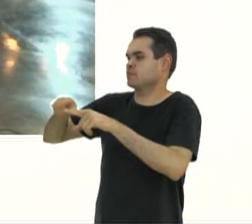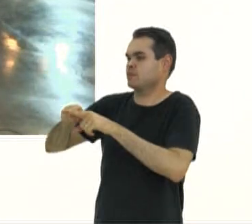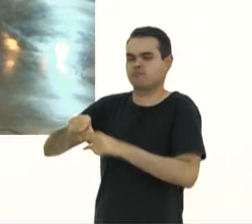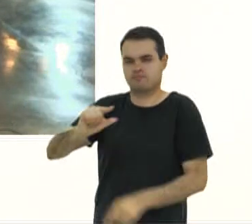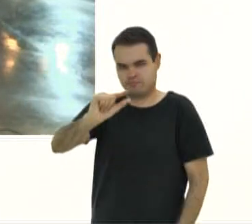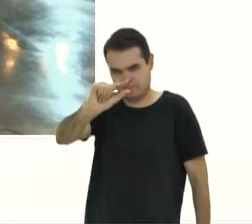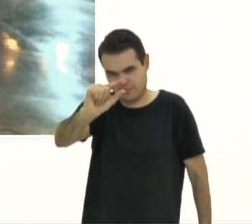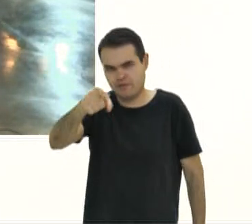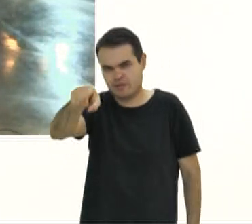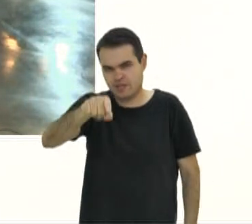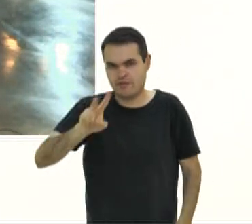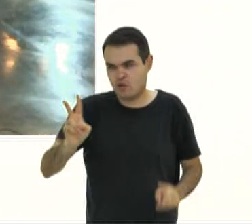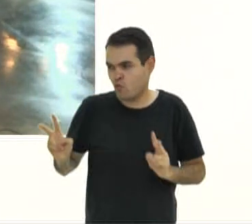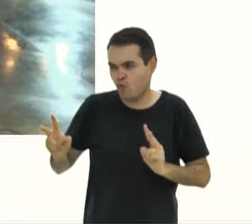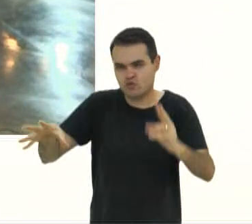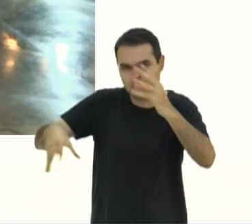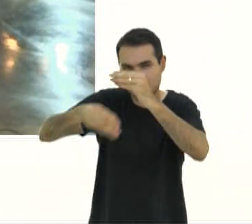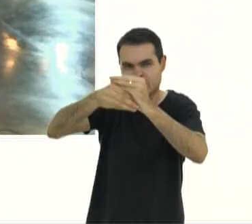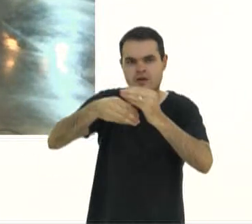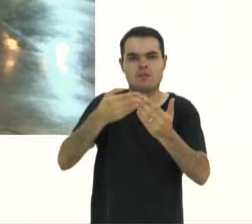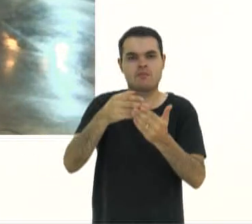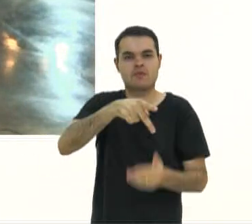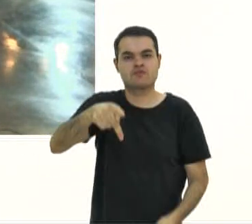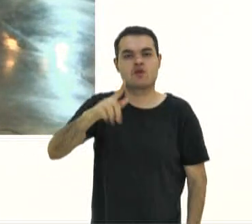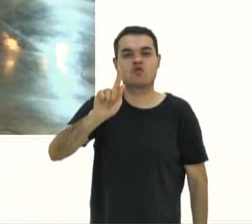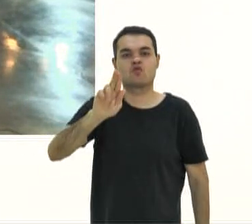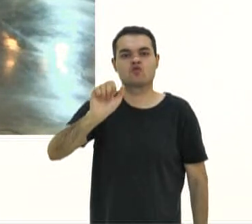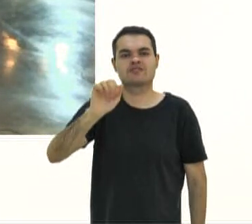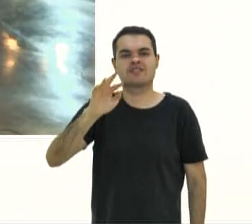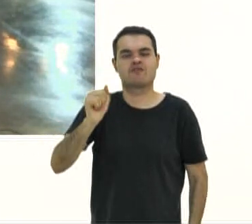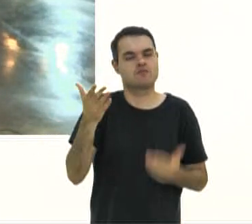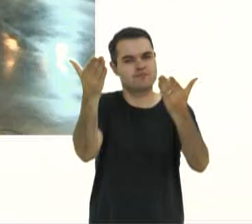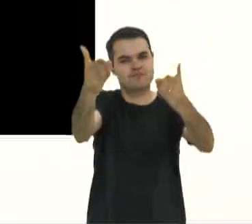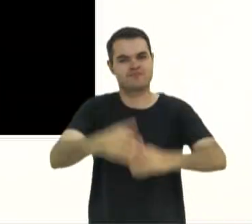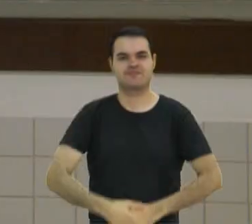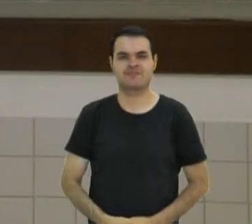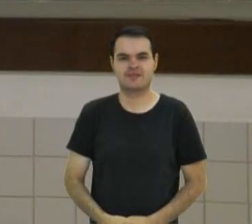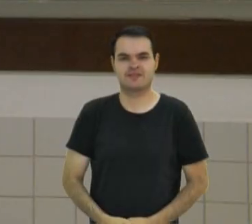daqui a pouquinho vocês vão ter a sequência na aula aí. Professor Gustavo, agora é com o senhor.